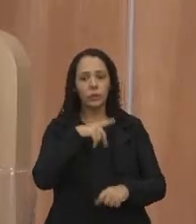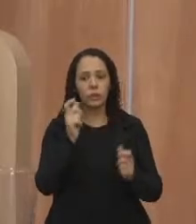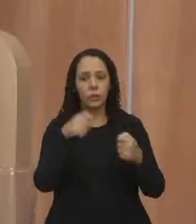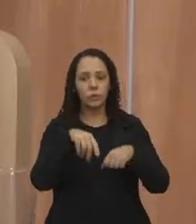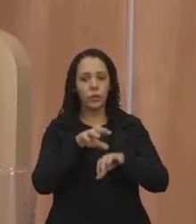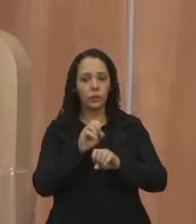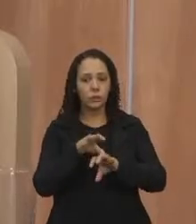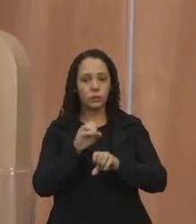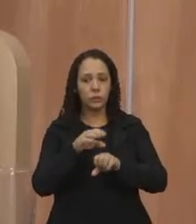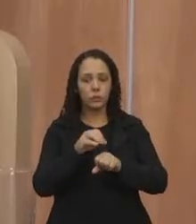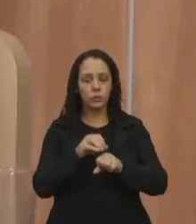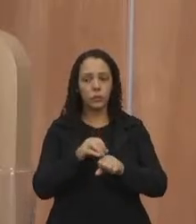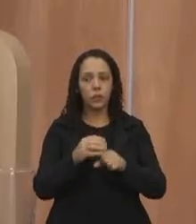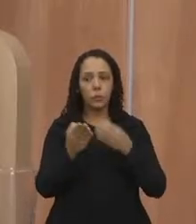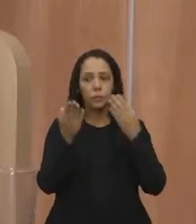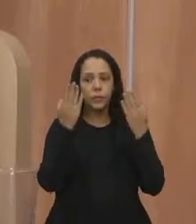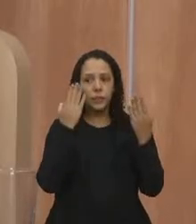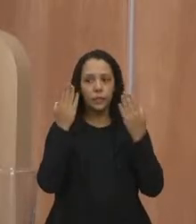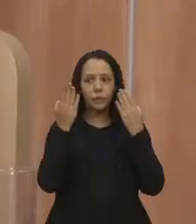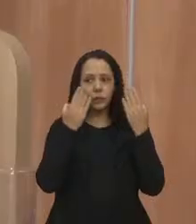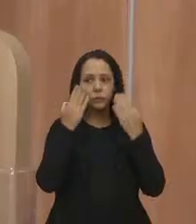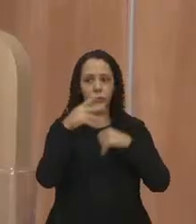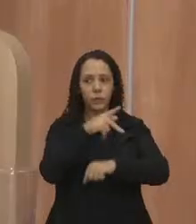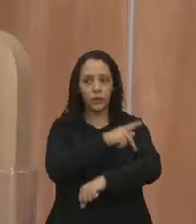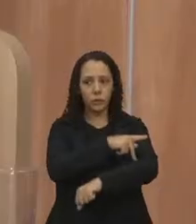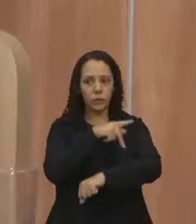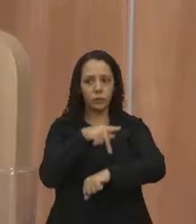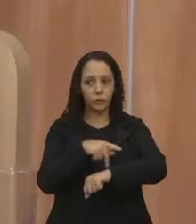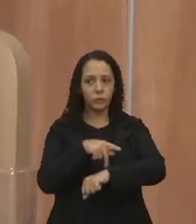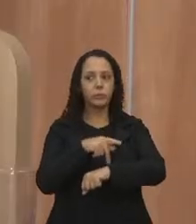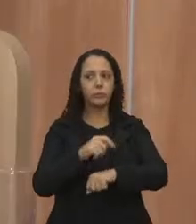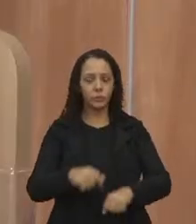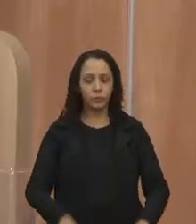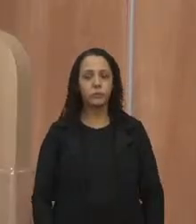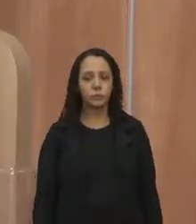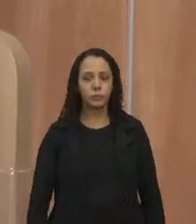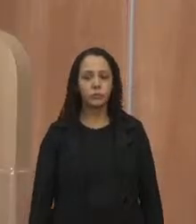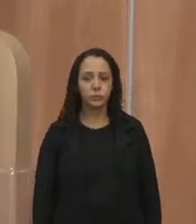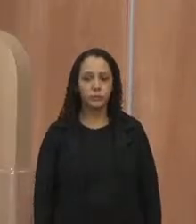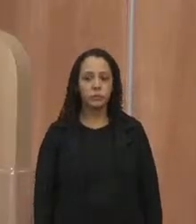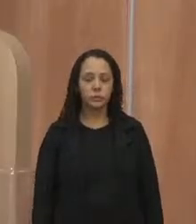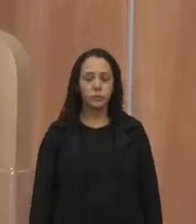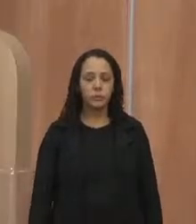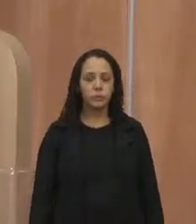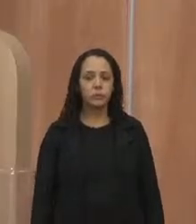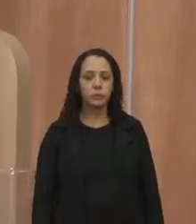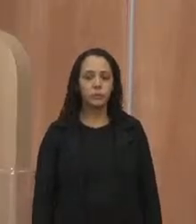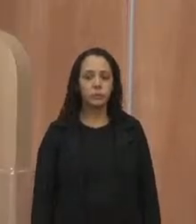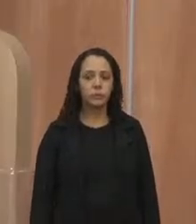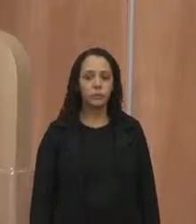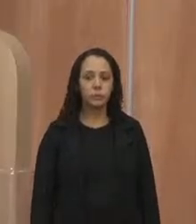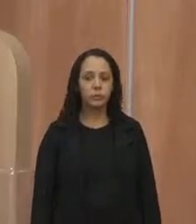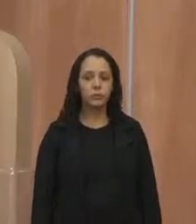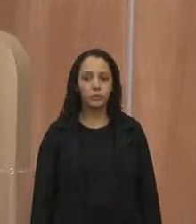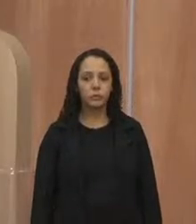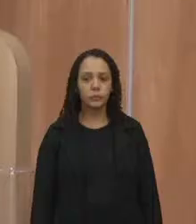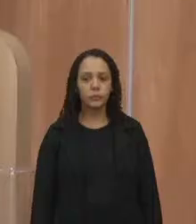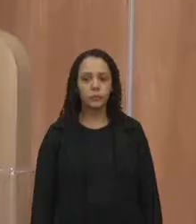de psicopedagogia. Pode ser uma demanda interessante. Vou incluir